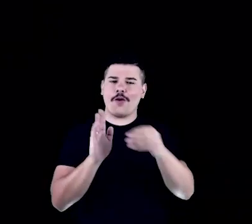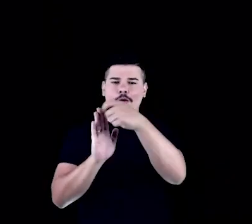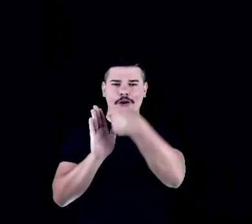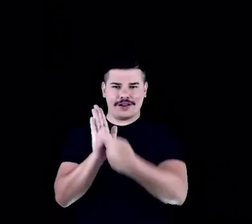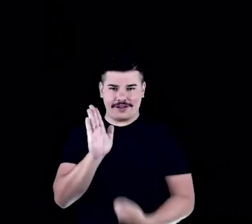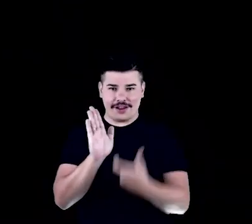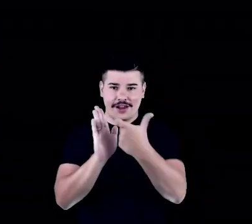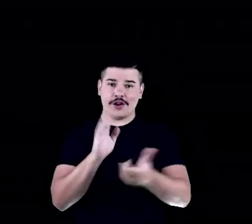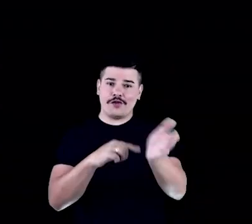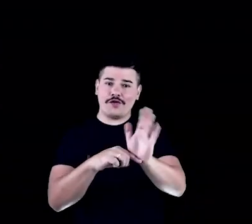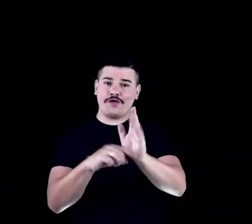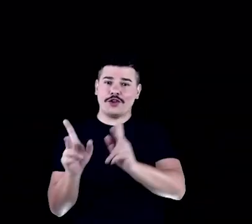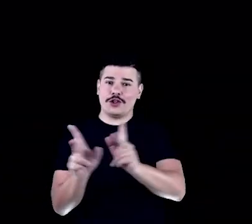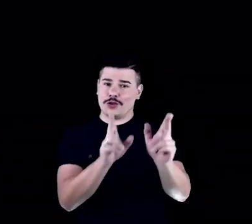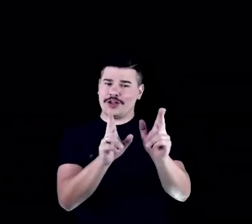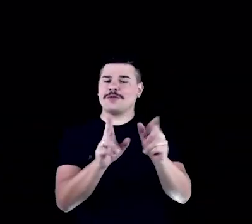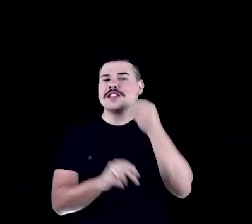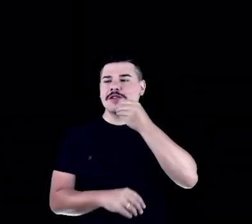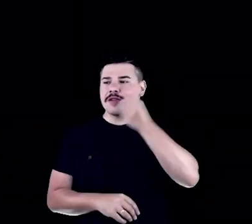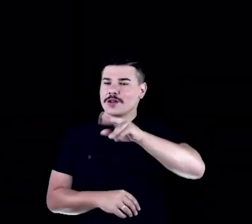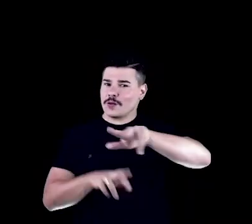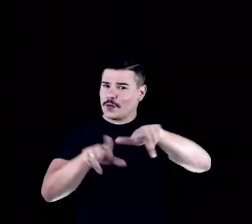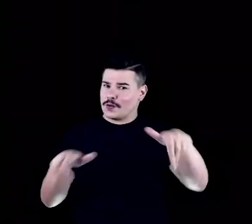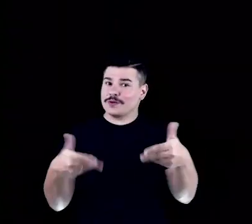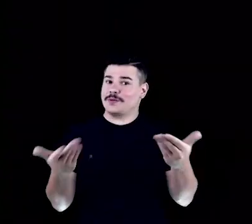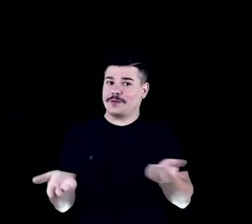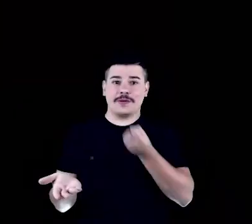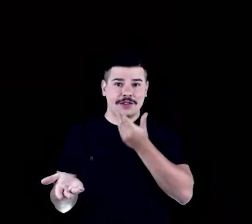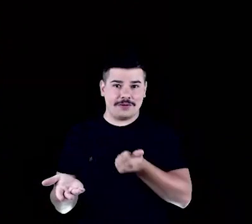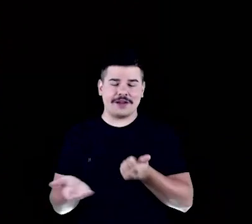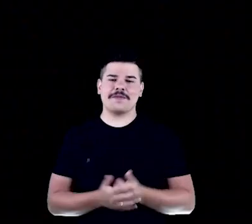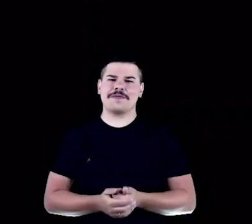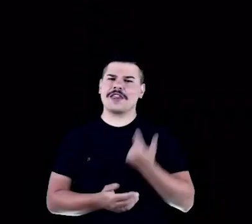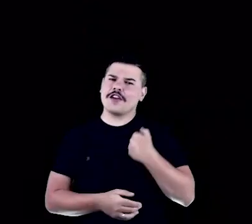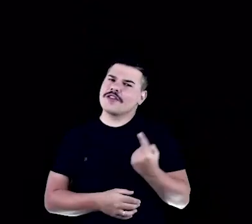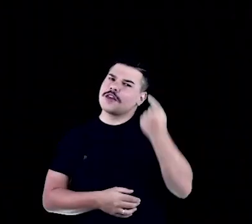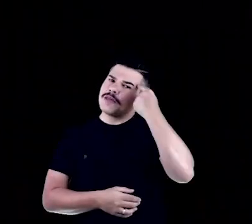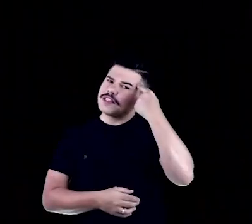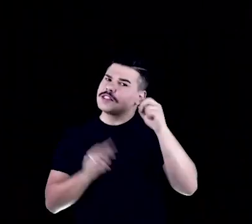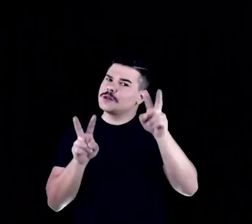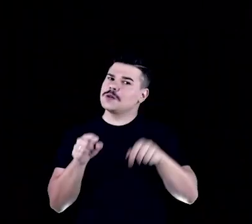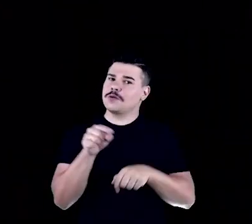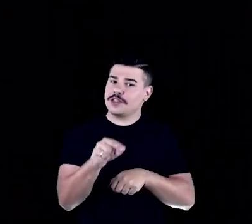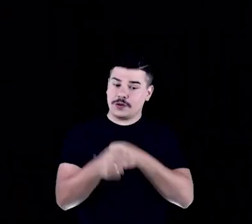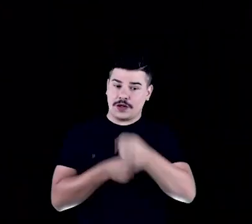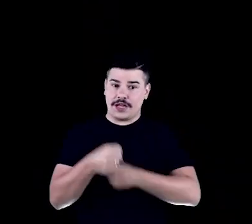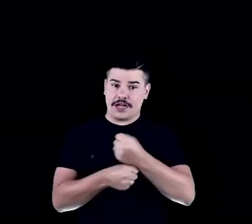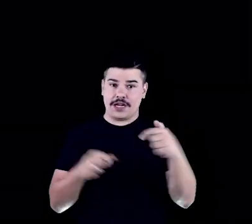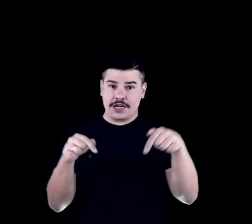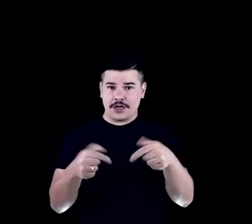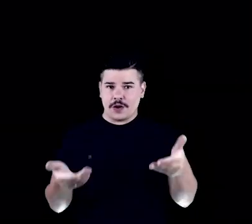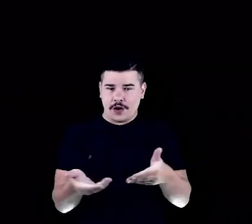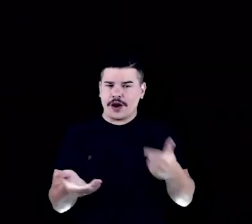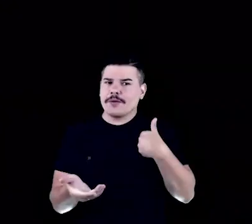de videoclipes e outras experimentações. Pois bem, queridos, Eu fiquei pensando muito esse